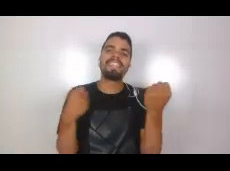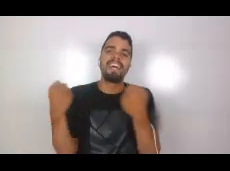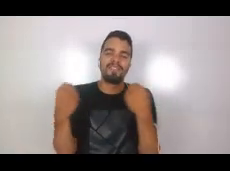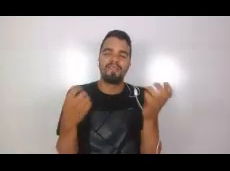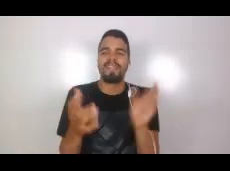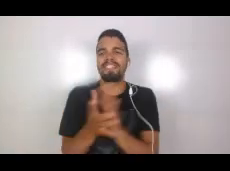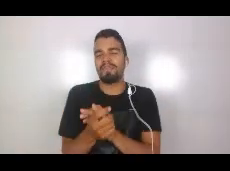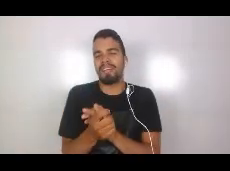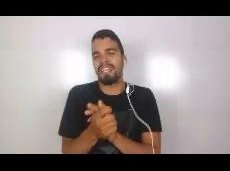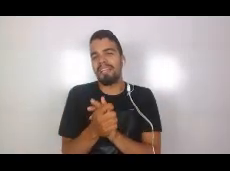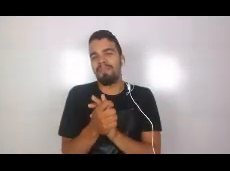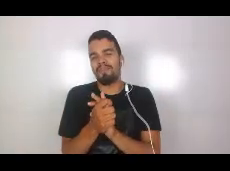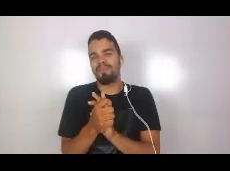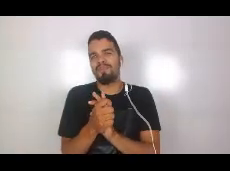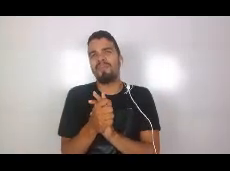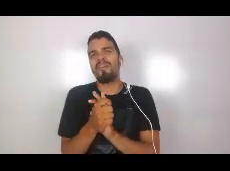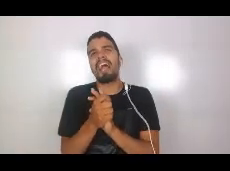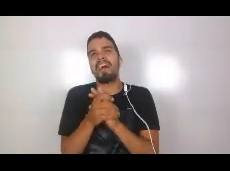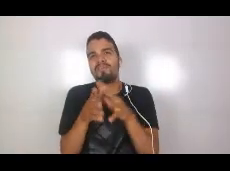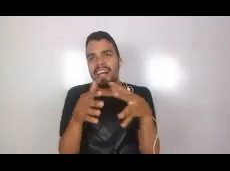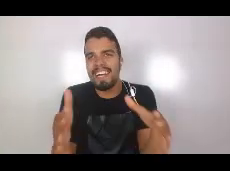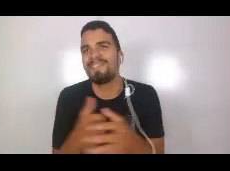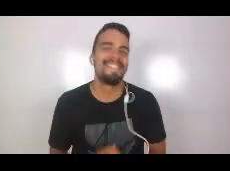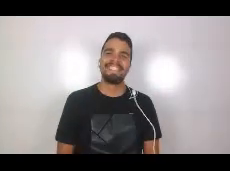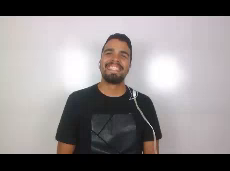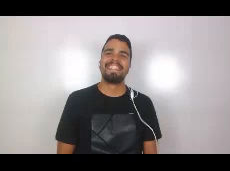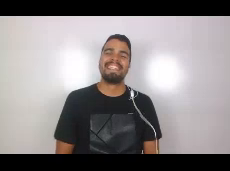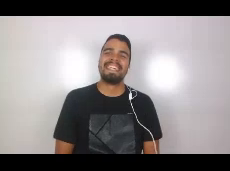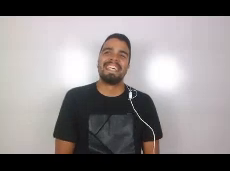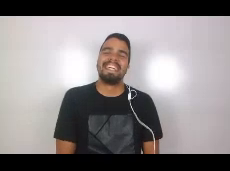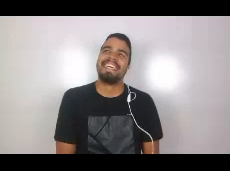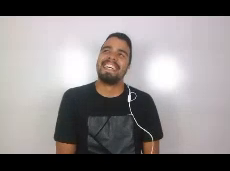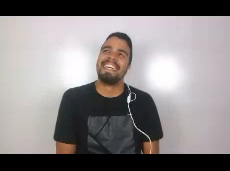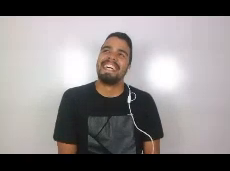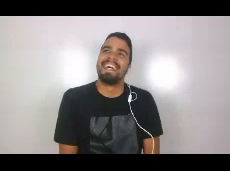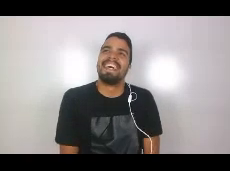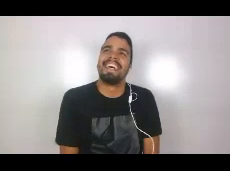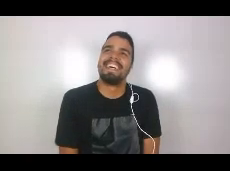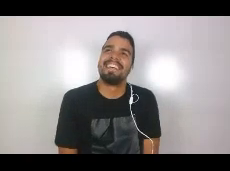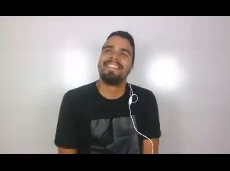carro andando? Por exemplo, Clemilton, um carro andando.